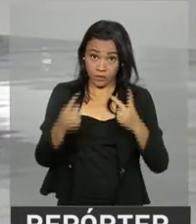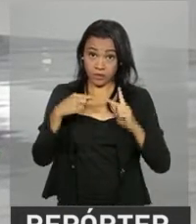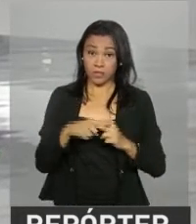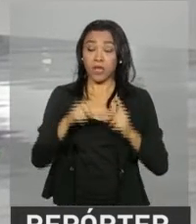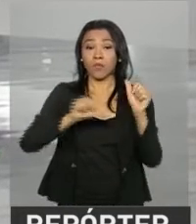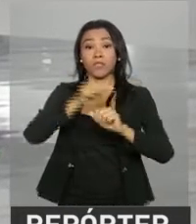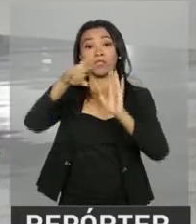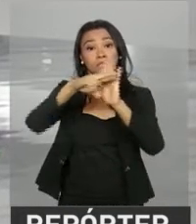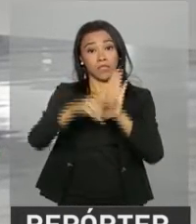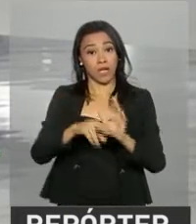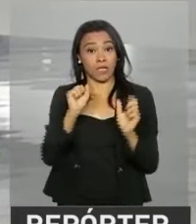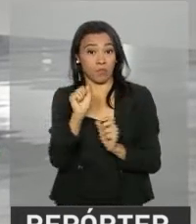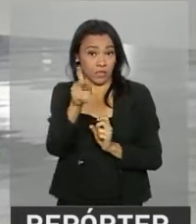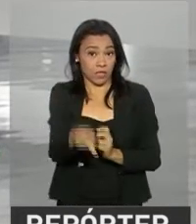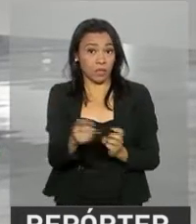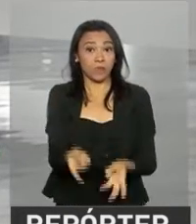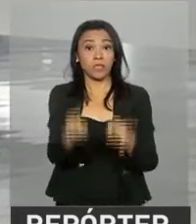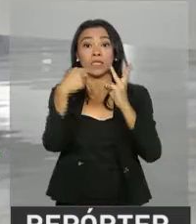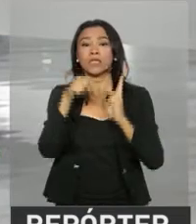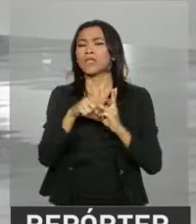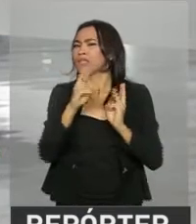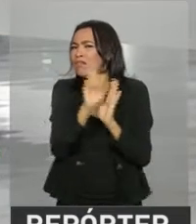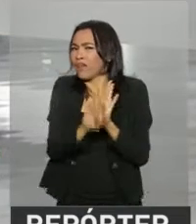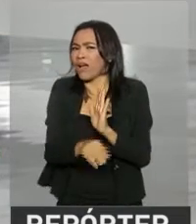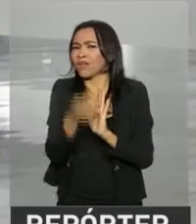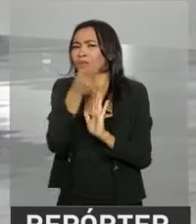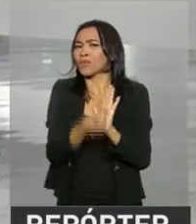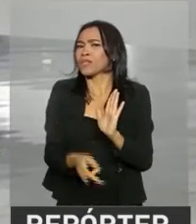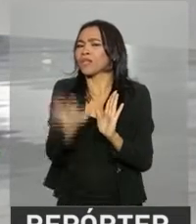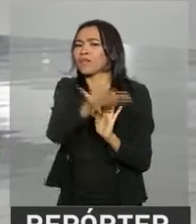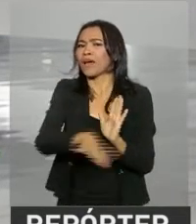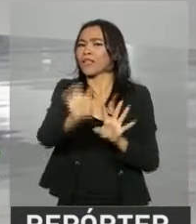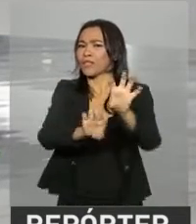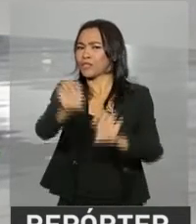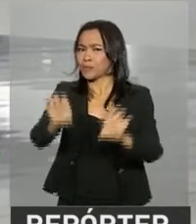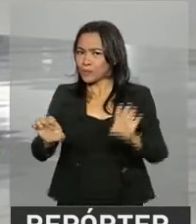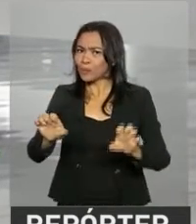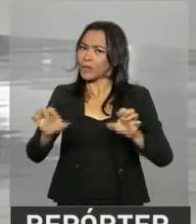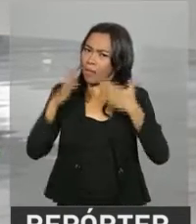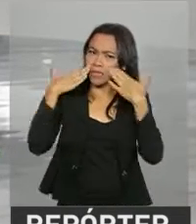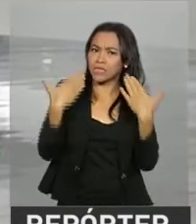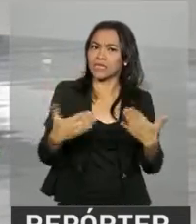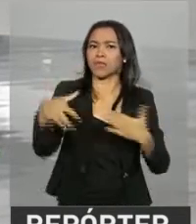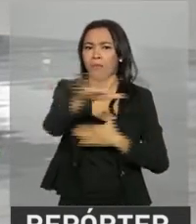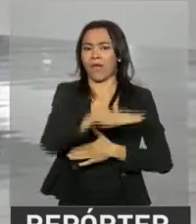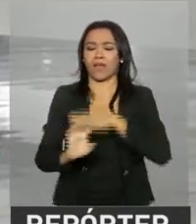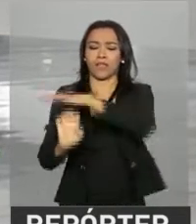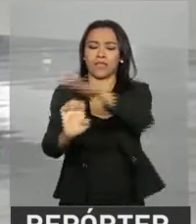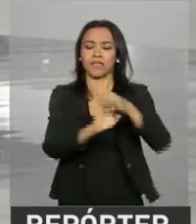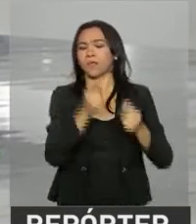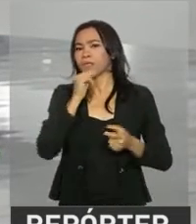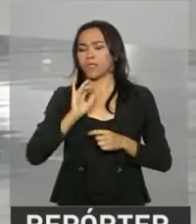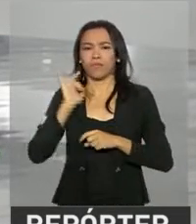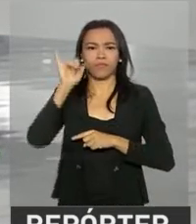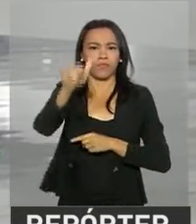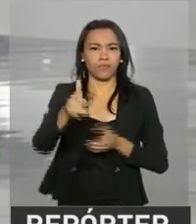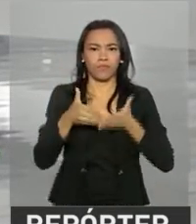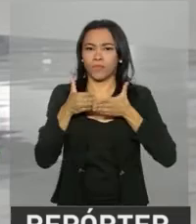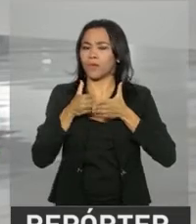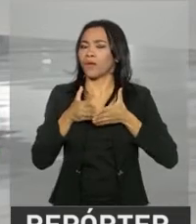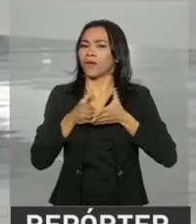EA concessão de dezenas de projetos de infraestrutura à iniciativa privada em áreas como portos aeroportos